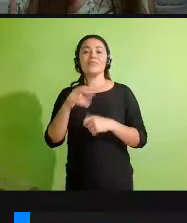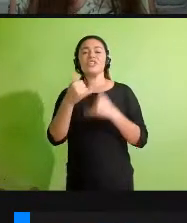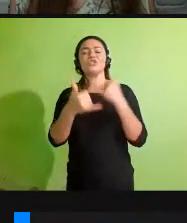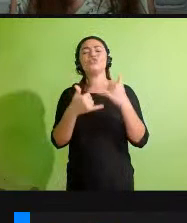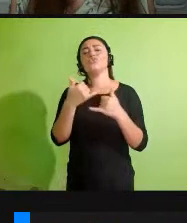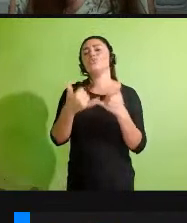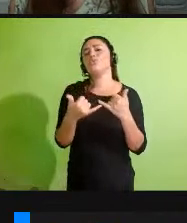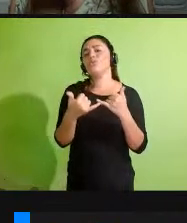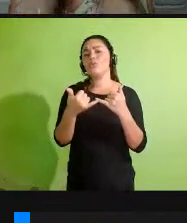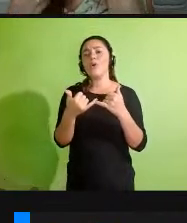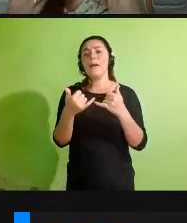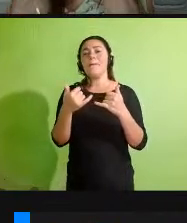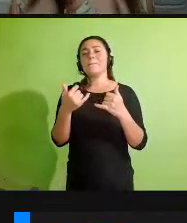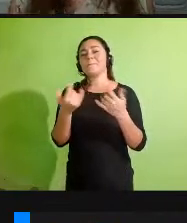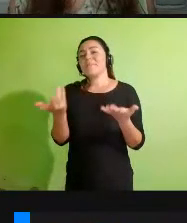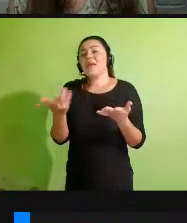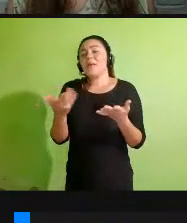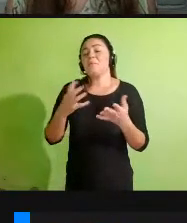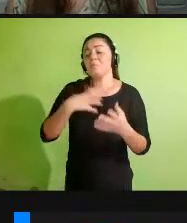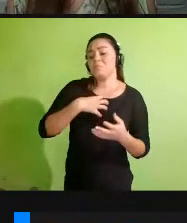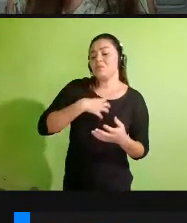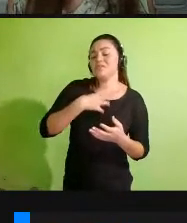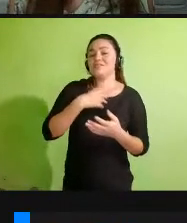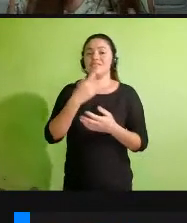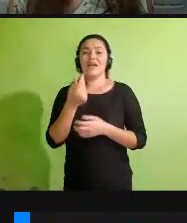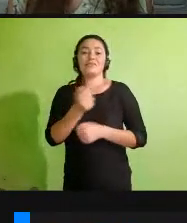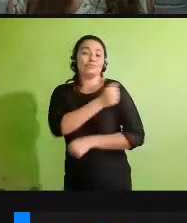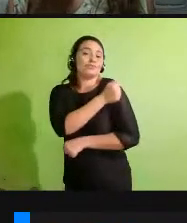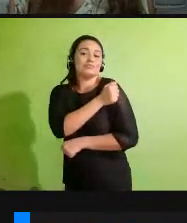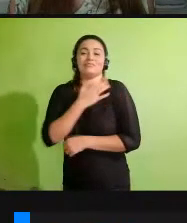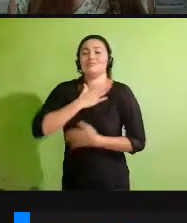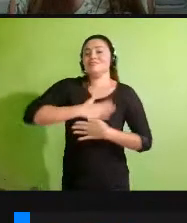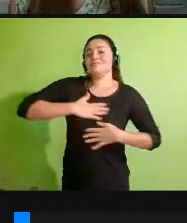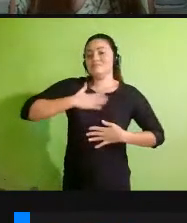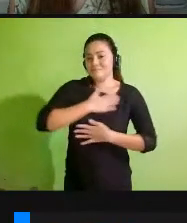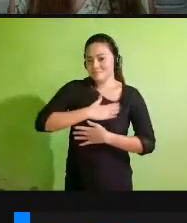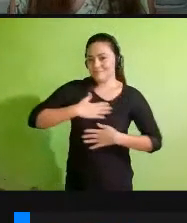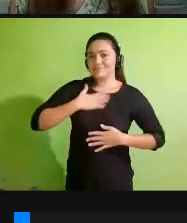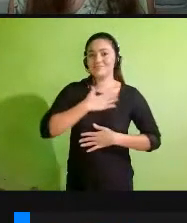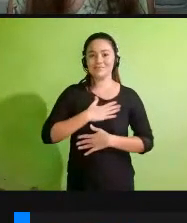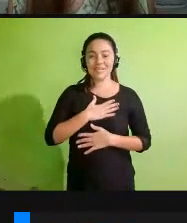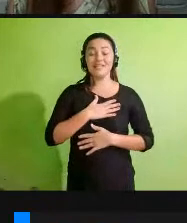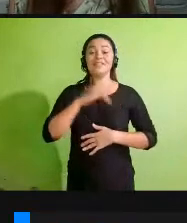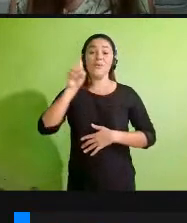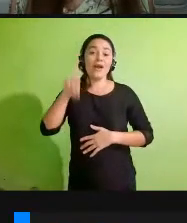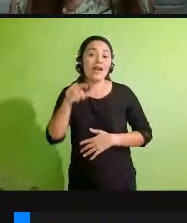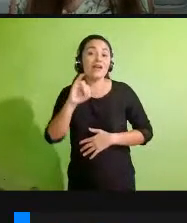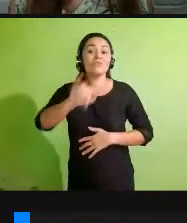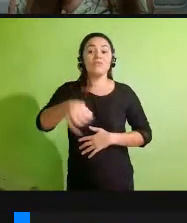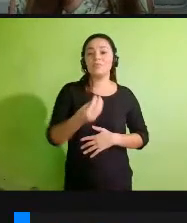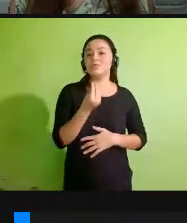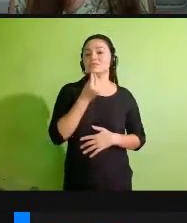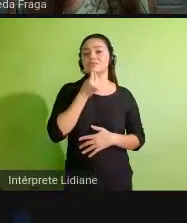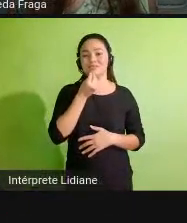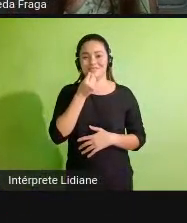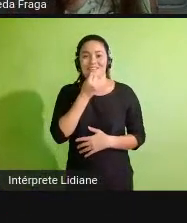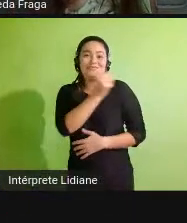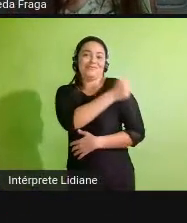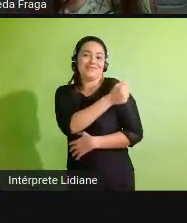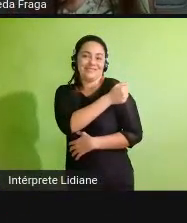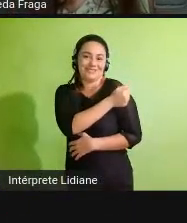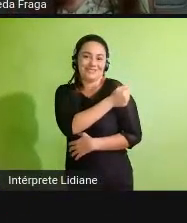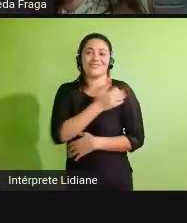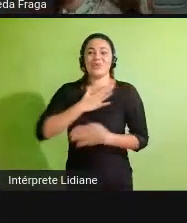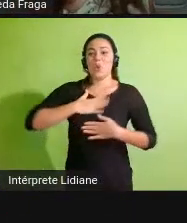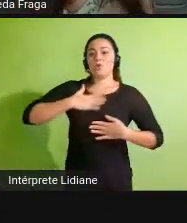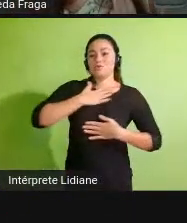utilizá-los quando estiverem trabalhando com temas transversais. E, com certeza, é mais uma oportunidade de meninas se interessarem por gaming,